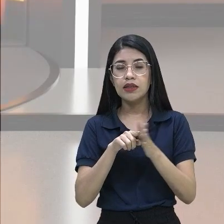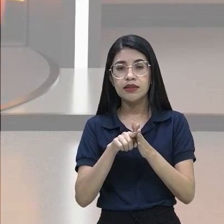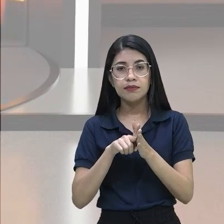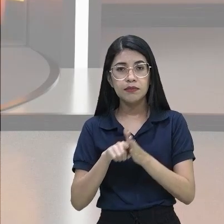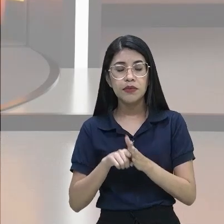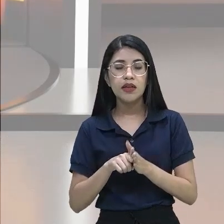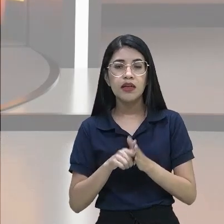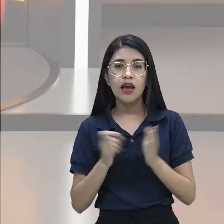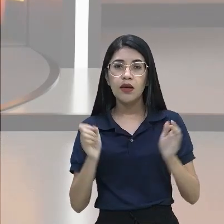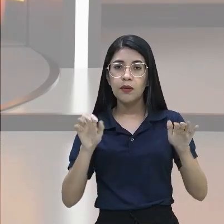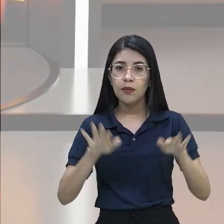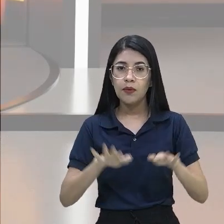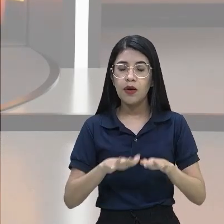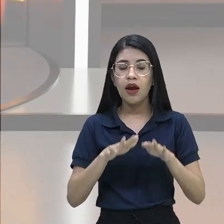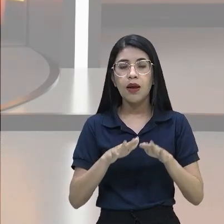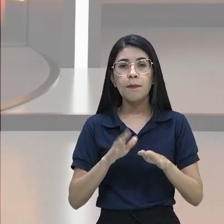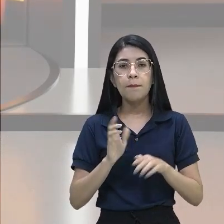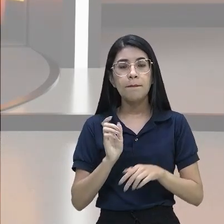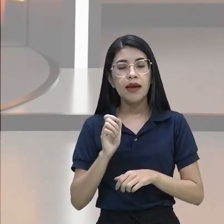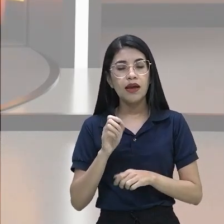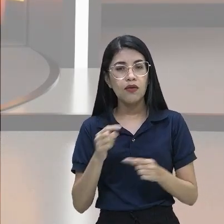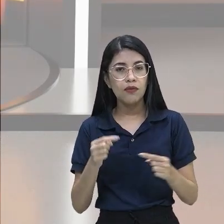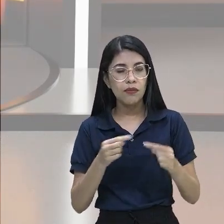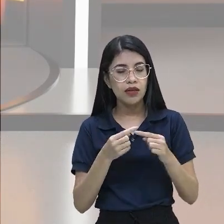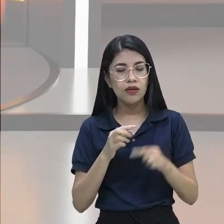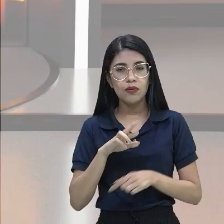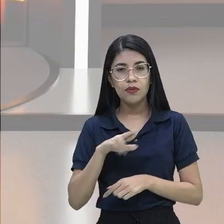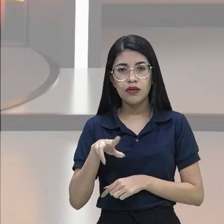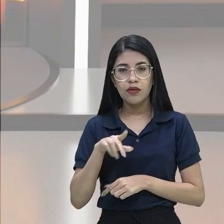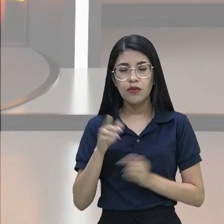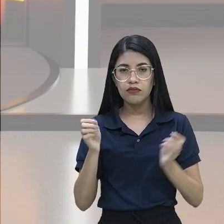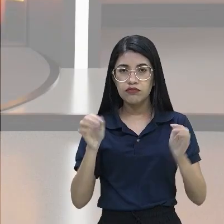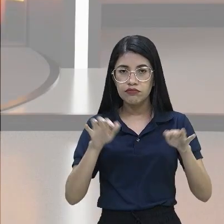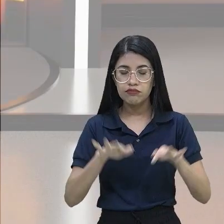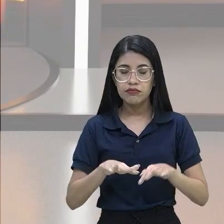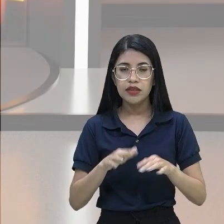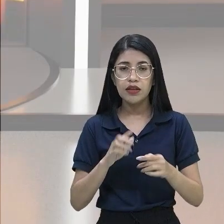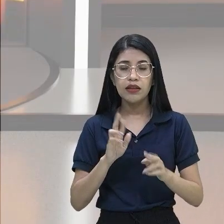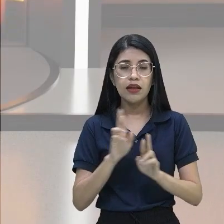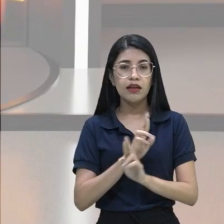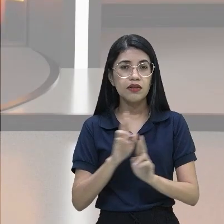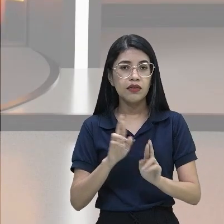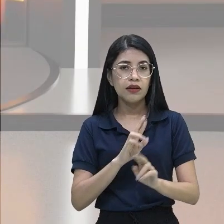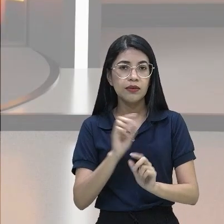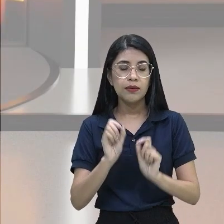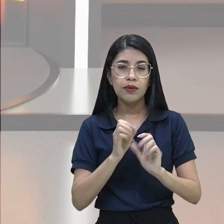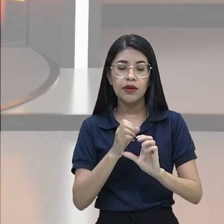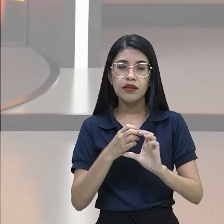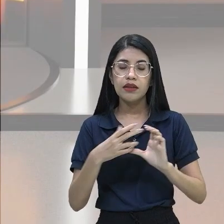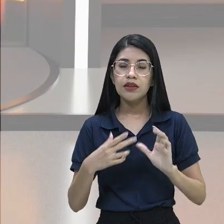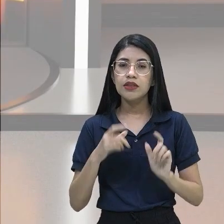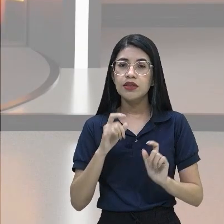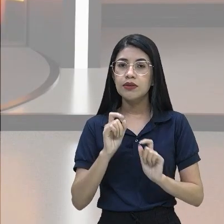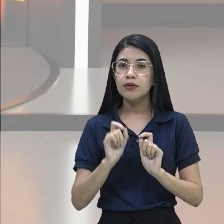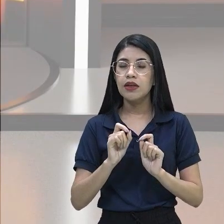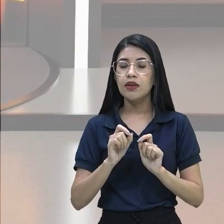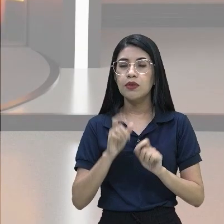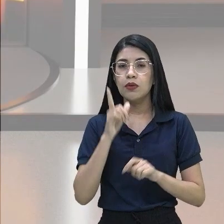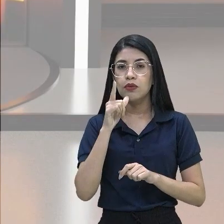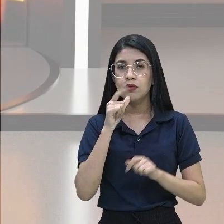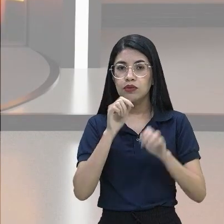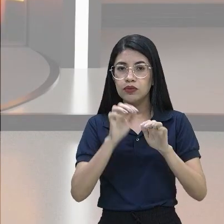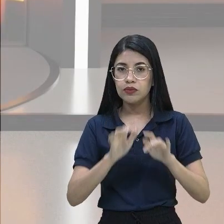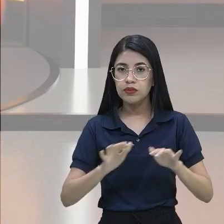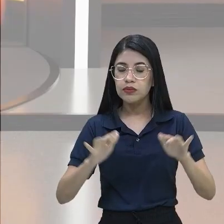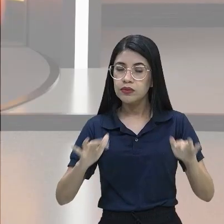considerada depressão ou não, tá? Então, tudo está relacionado a essas características do nível do mar,